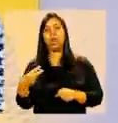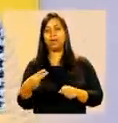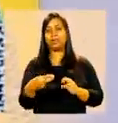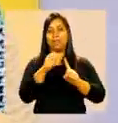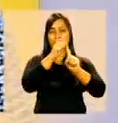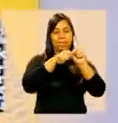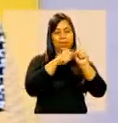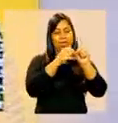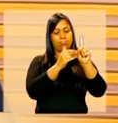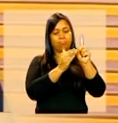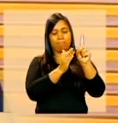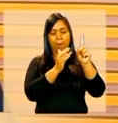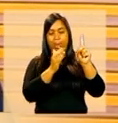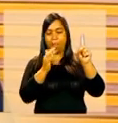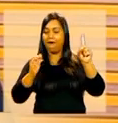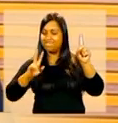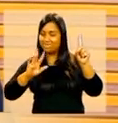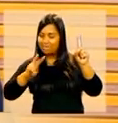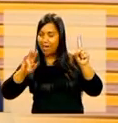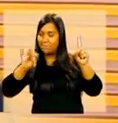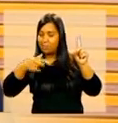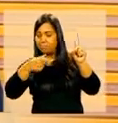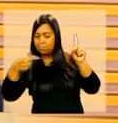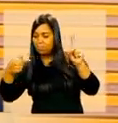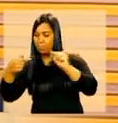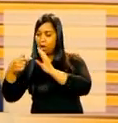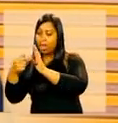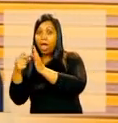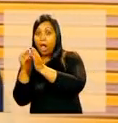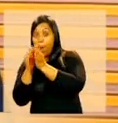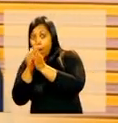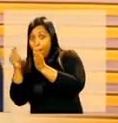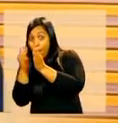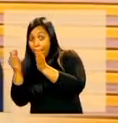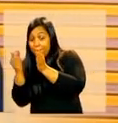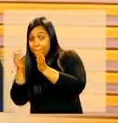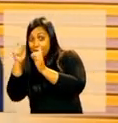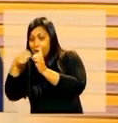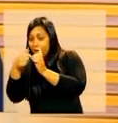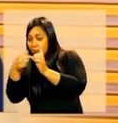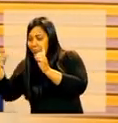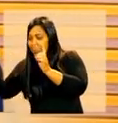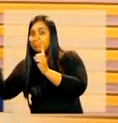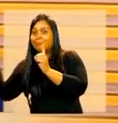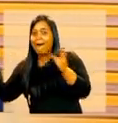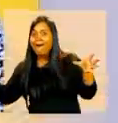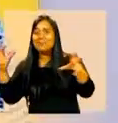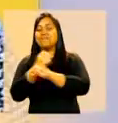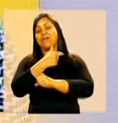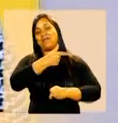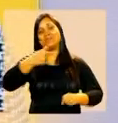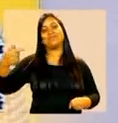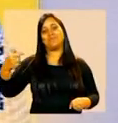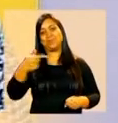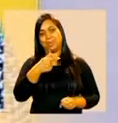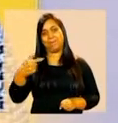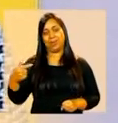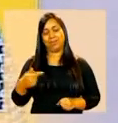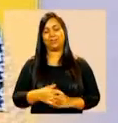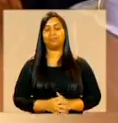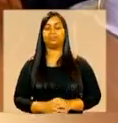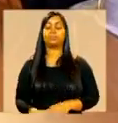gente faz assim. Isso é uma boa dica para quem é empresário e quer viajar. Sempre pensar na virada do mês, né? Isso, é uma boa